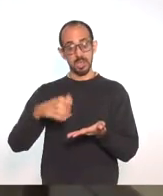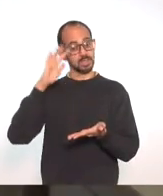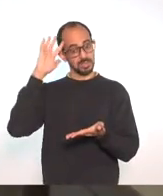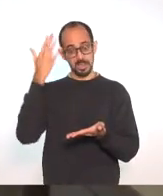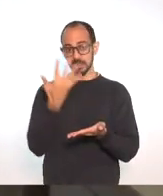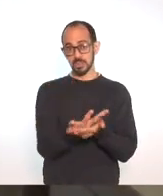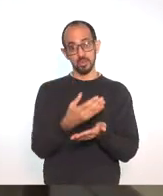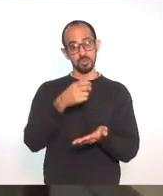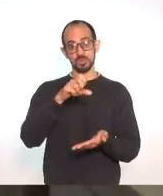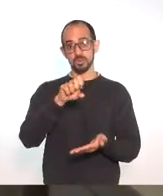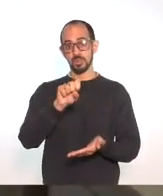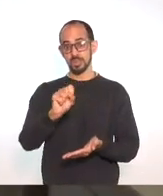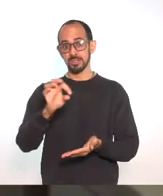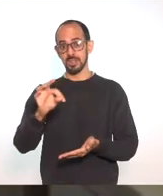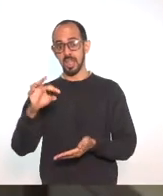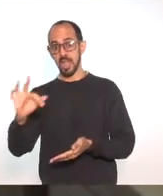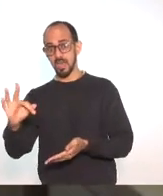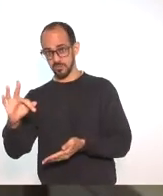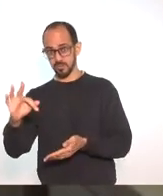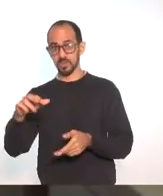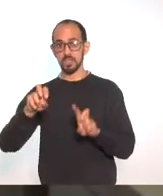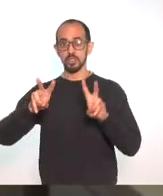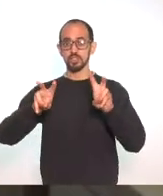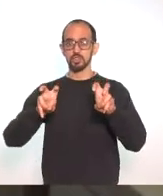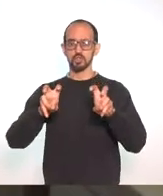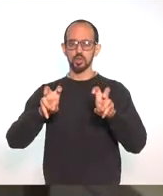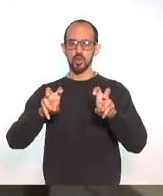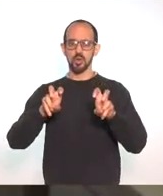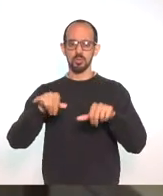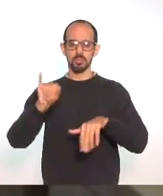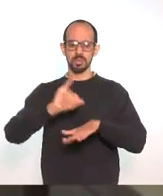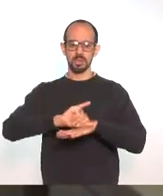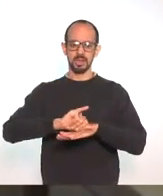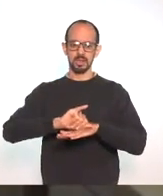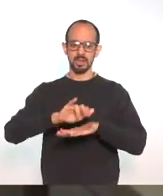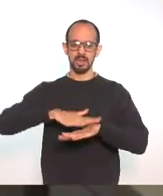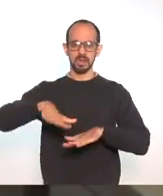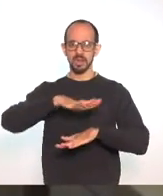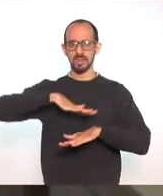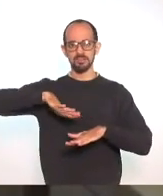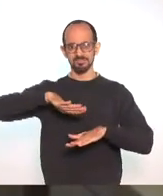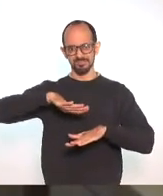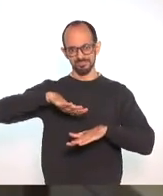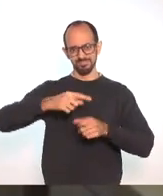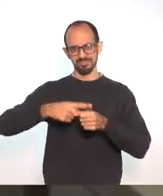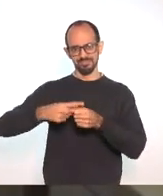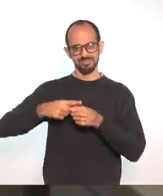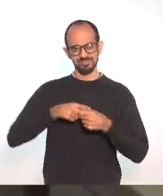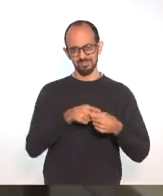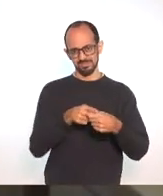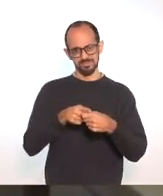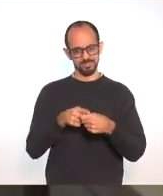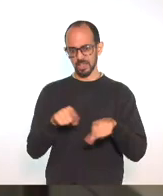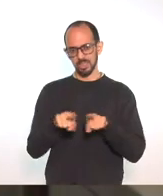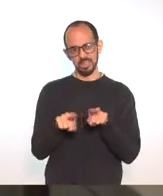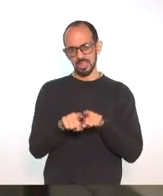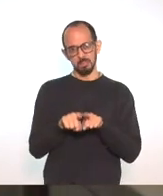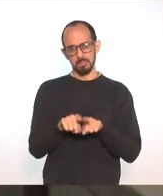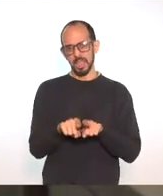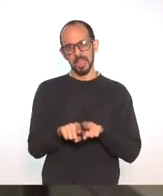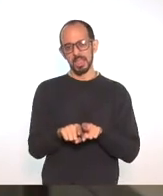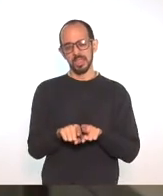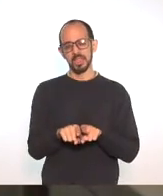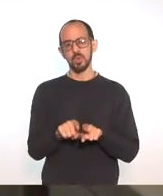supremo e a respeito de região metropolitana nem tão pouco quando